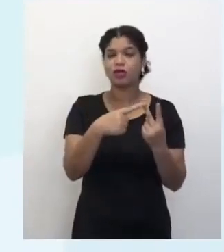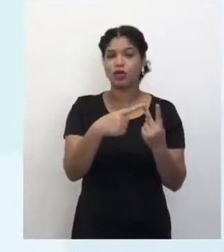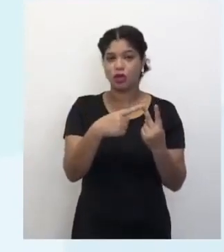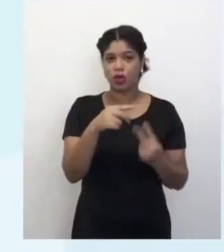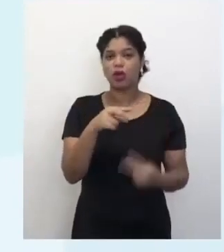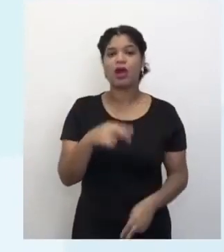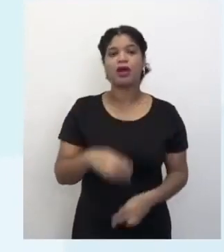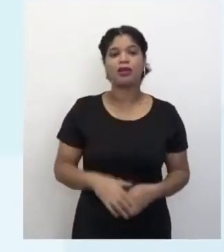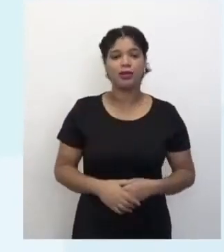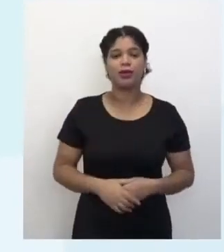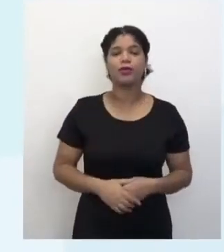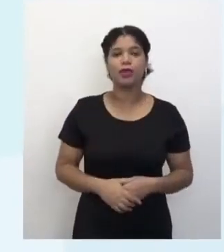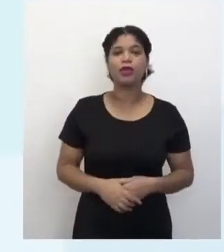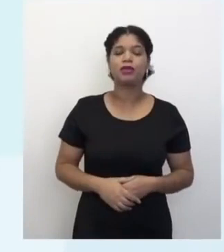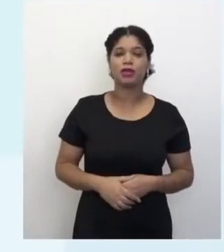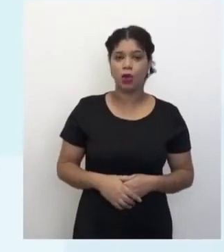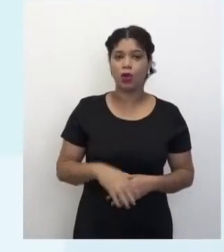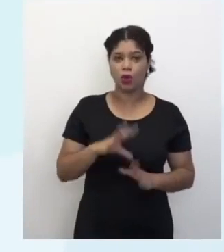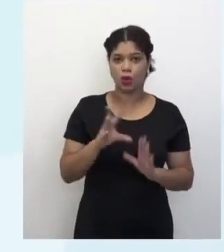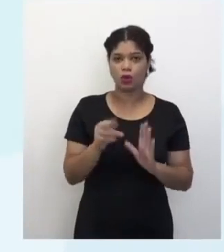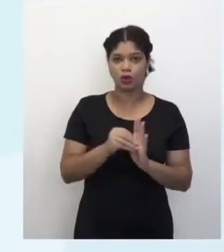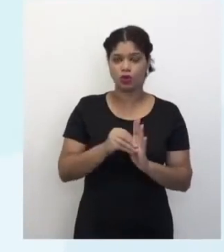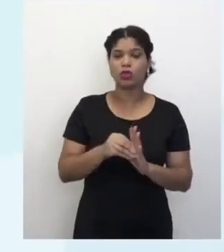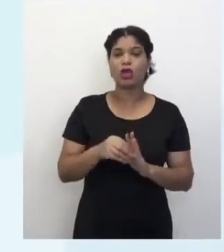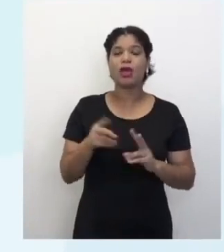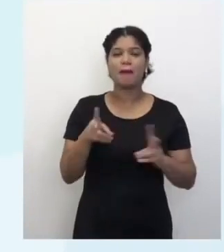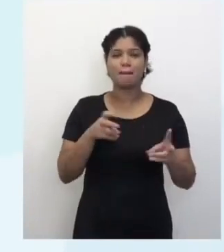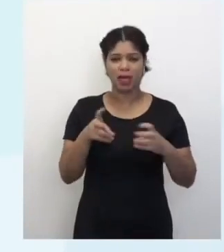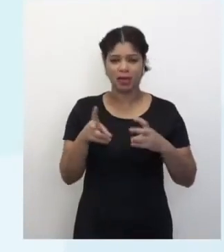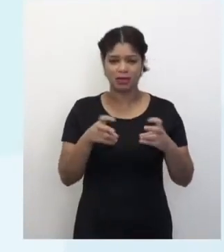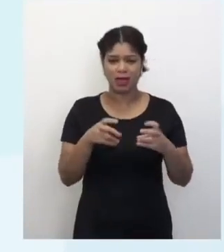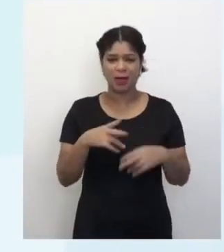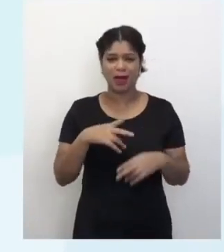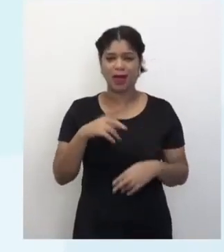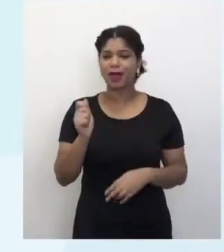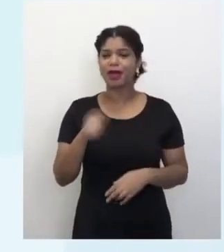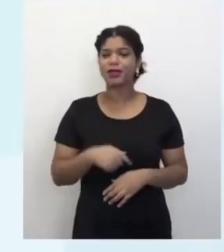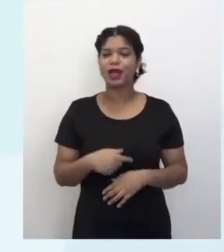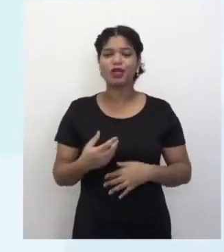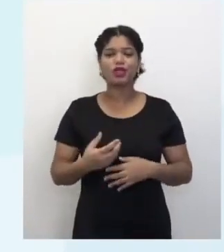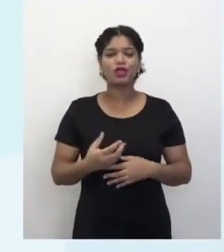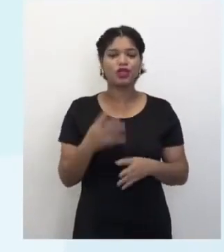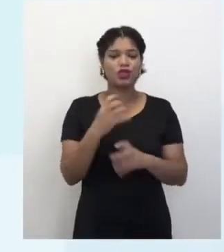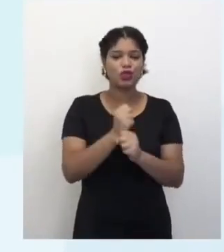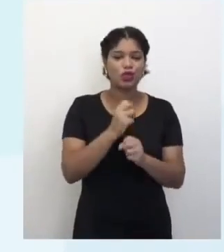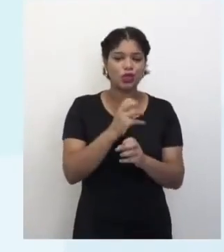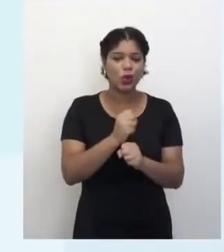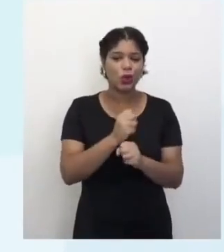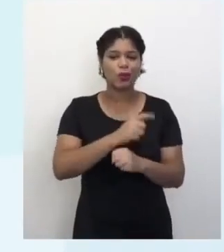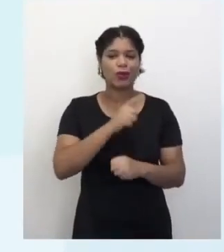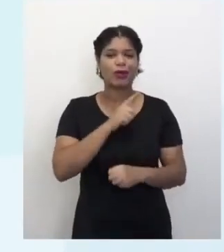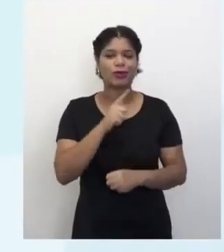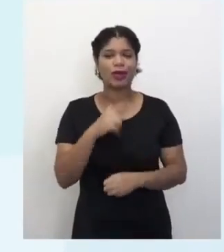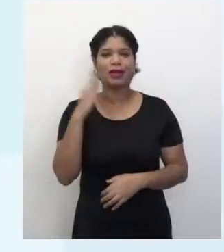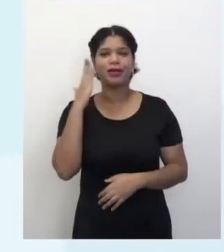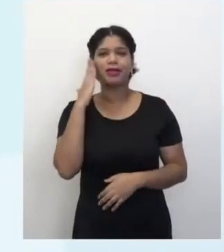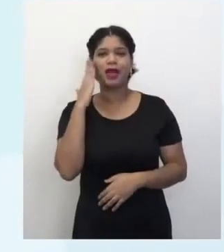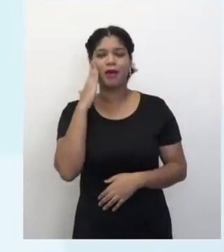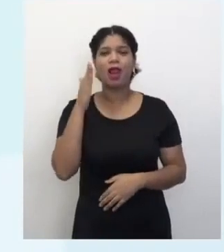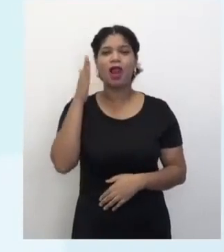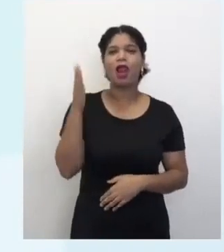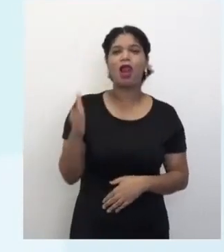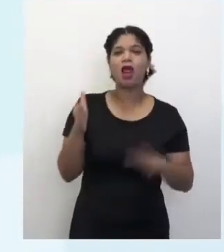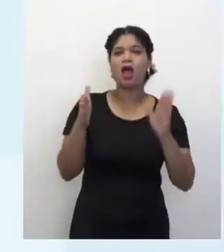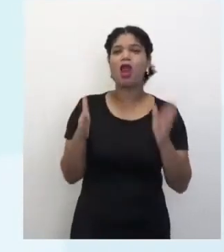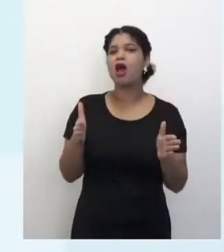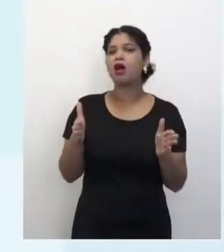radiciação. Então, acho que todo mundo percebe que a gente vai fazer uma continha do tipo assim, ó, quem é o lado do